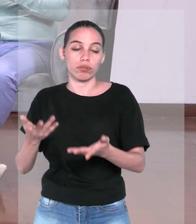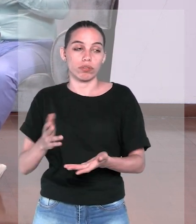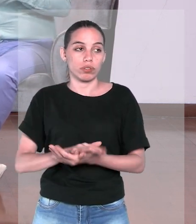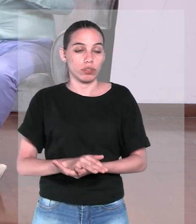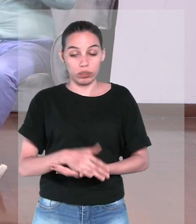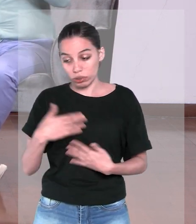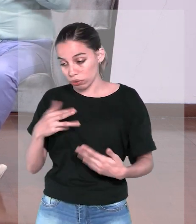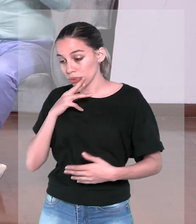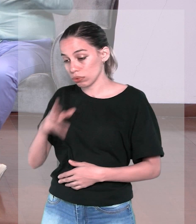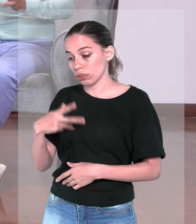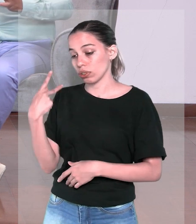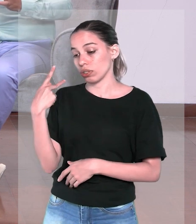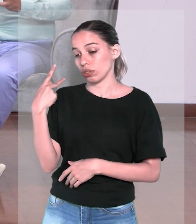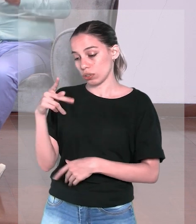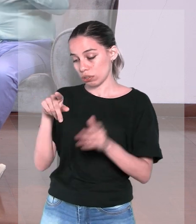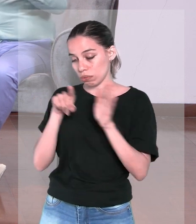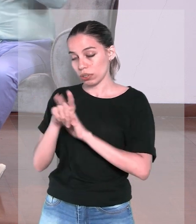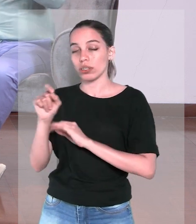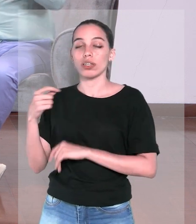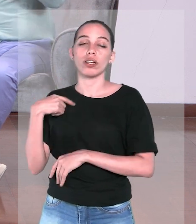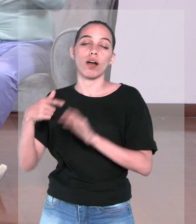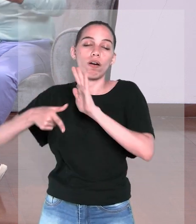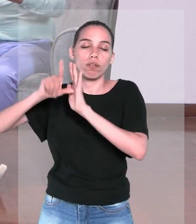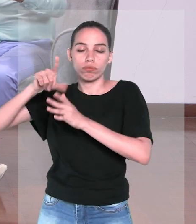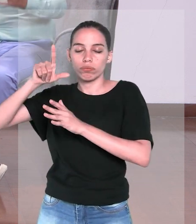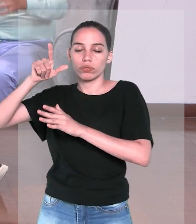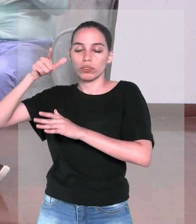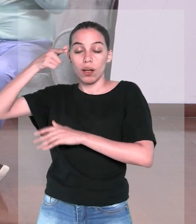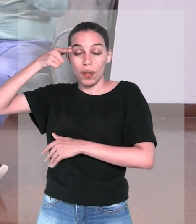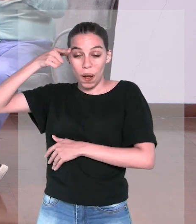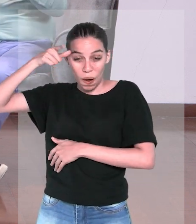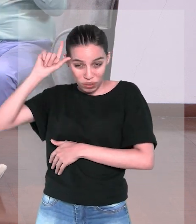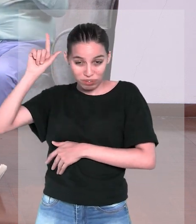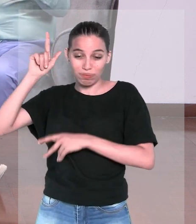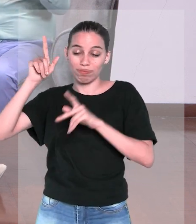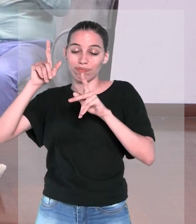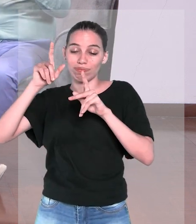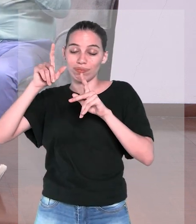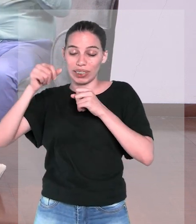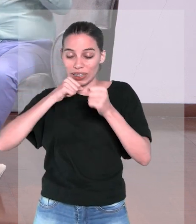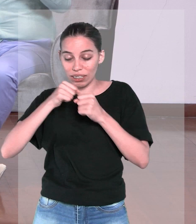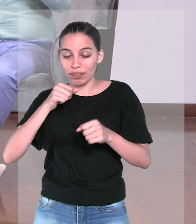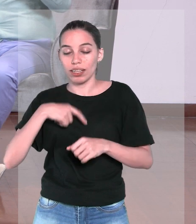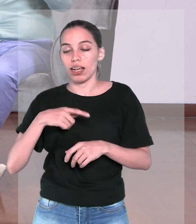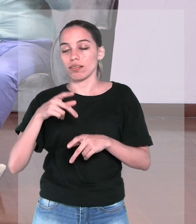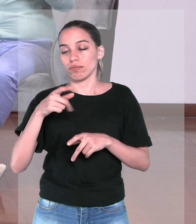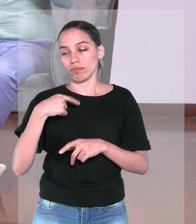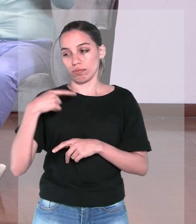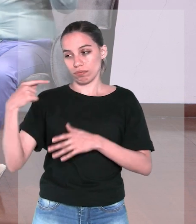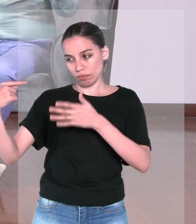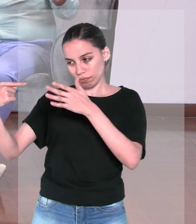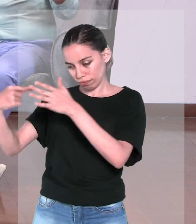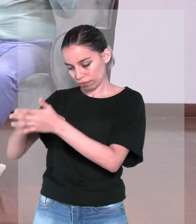aqui. Quando eu analiso quem ataca as escolas, eu identifico quem ataca as escolas. É do